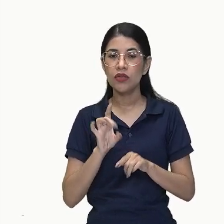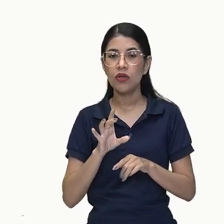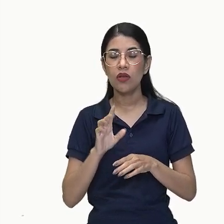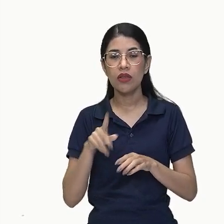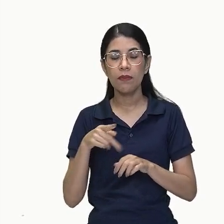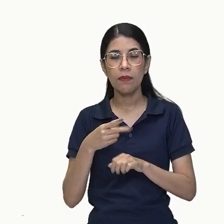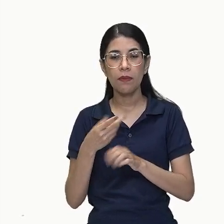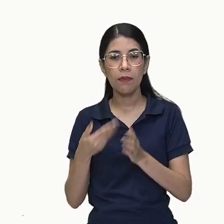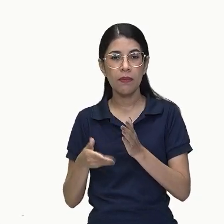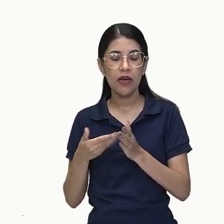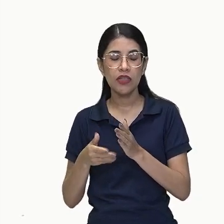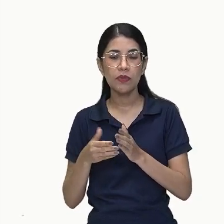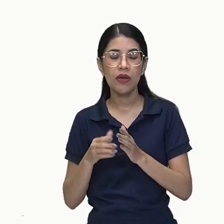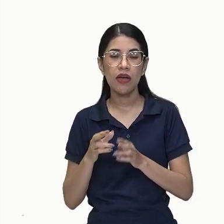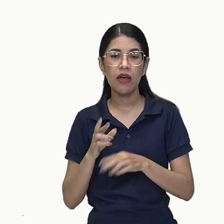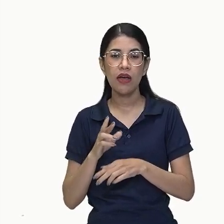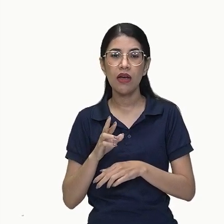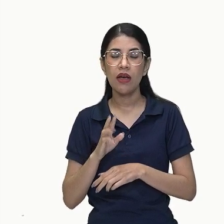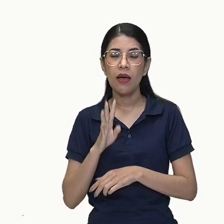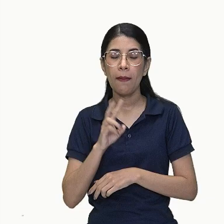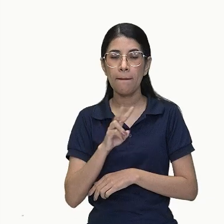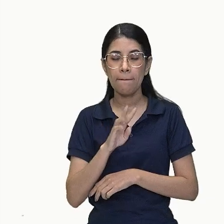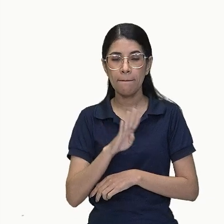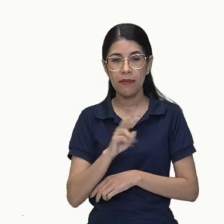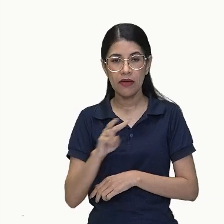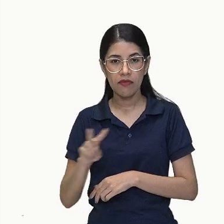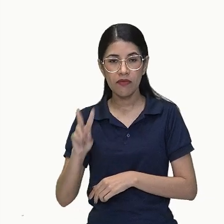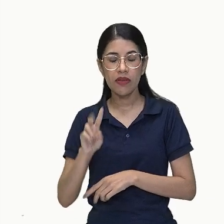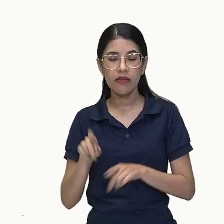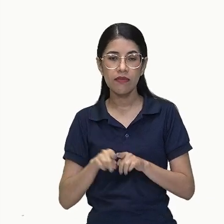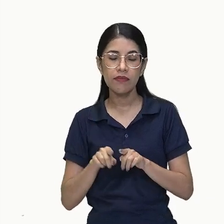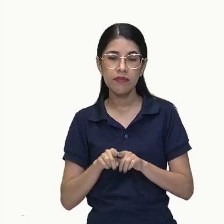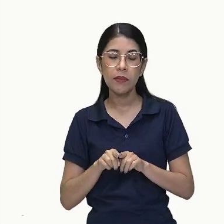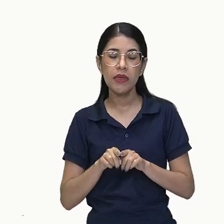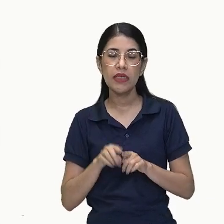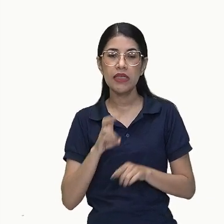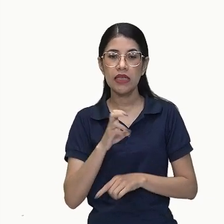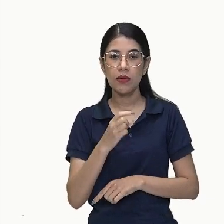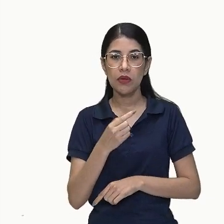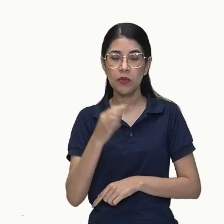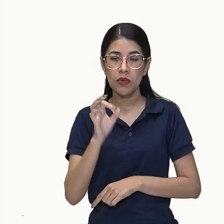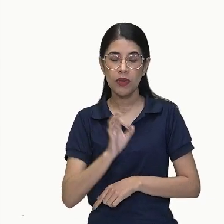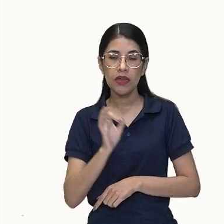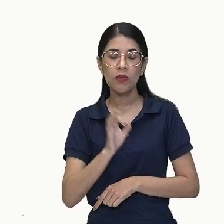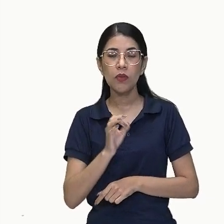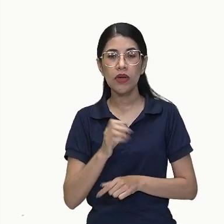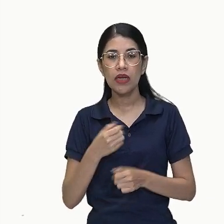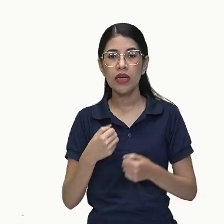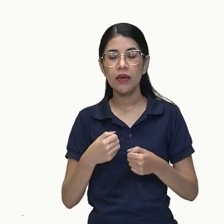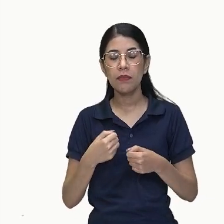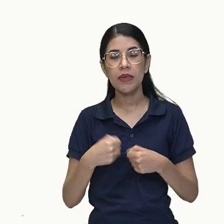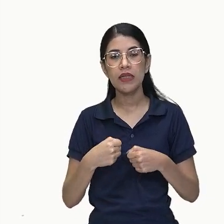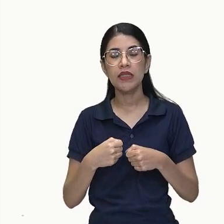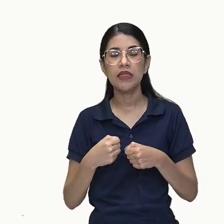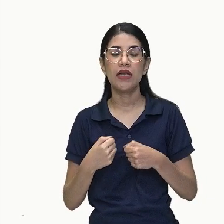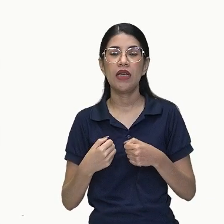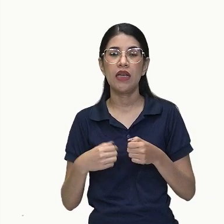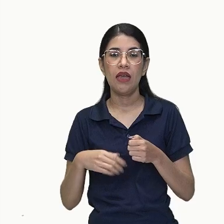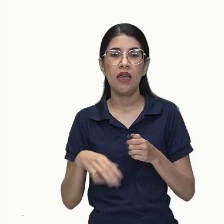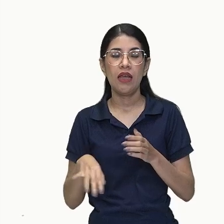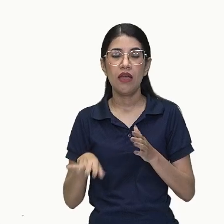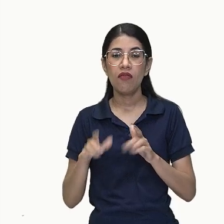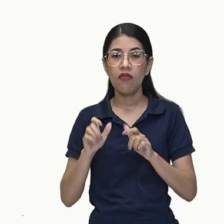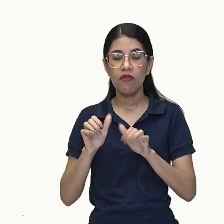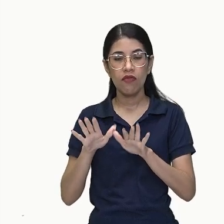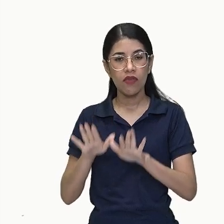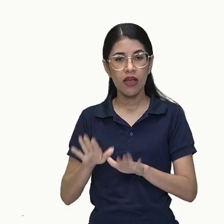Roraima, 50,1%, é claro, né? Esses migrantes geralmente passam por Roraima